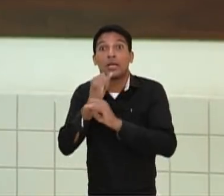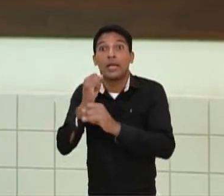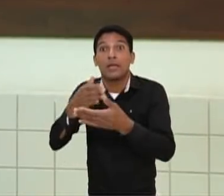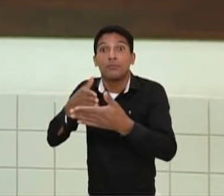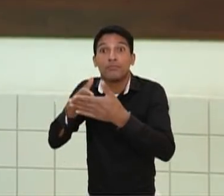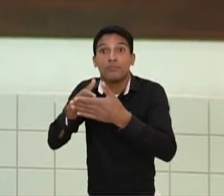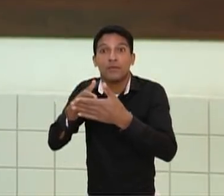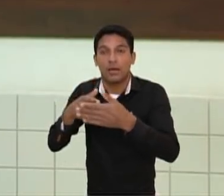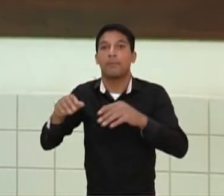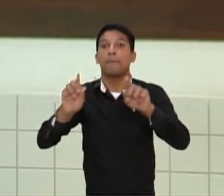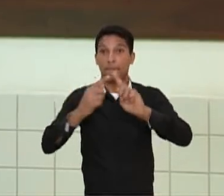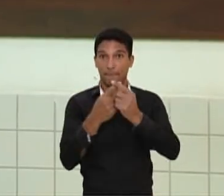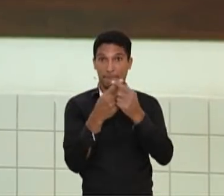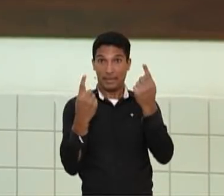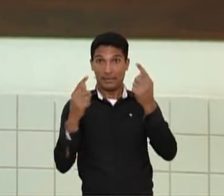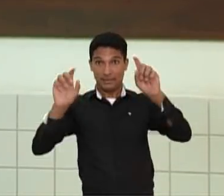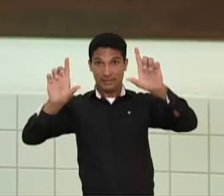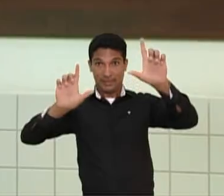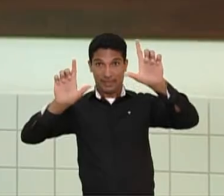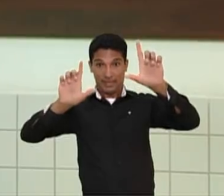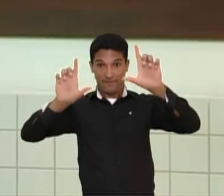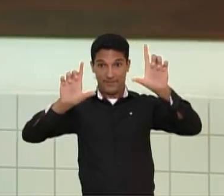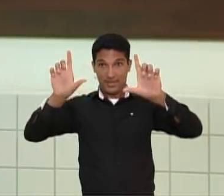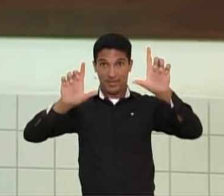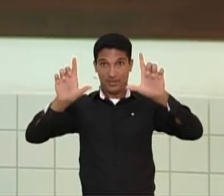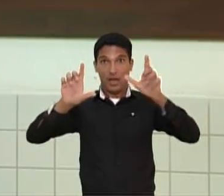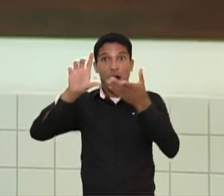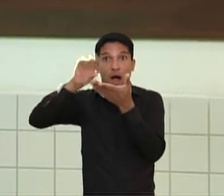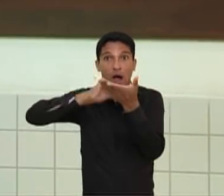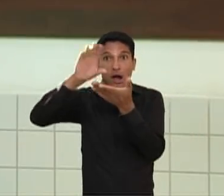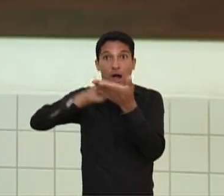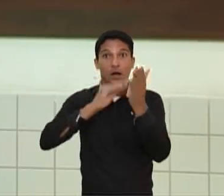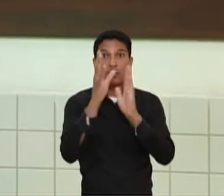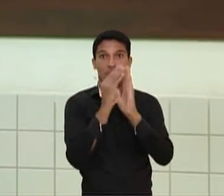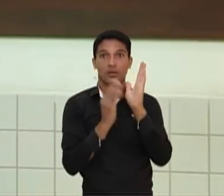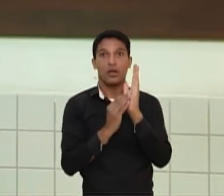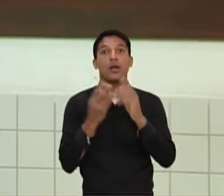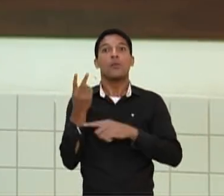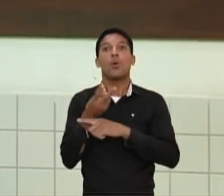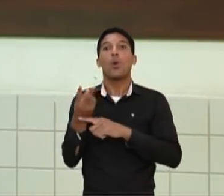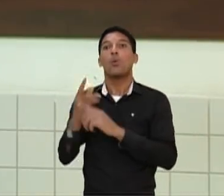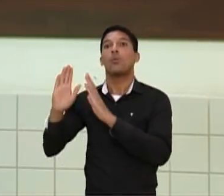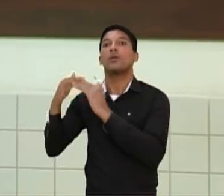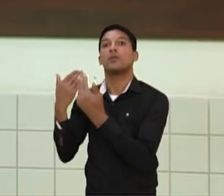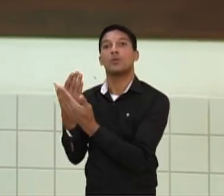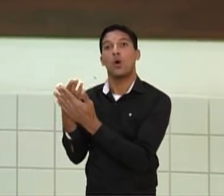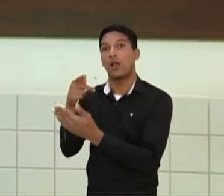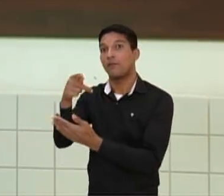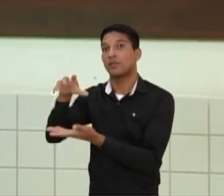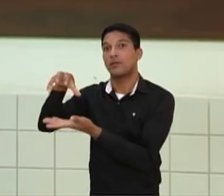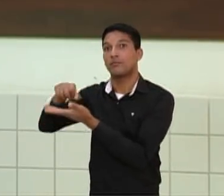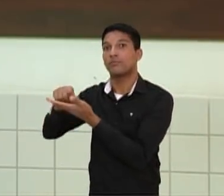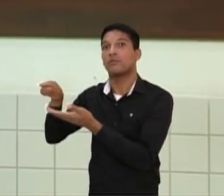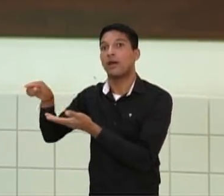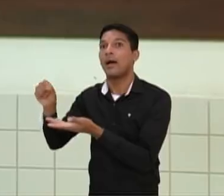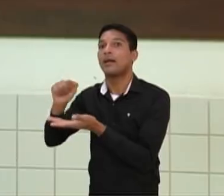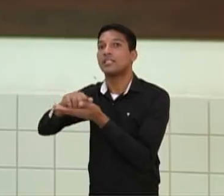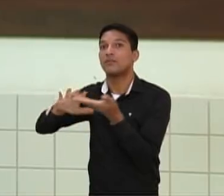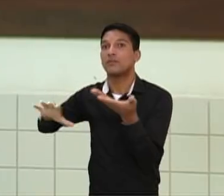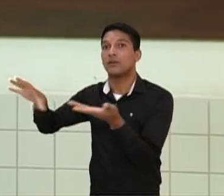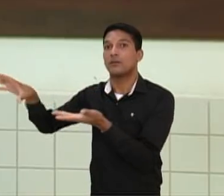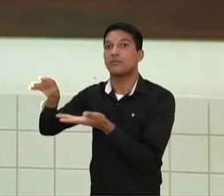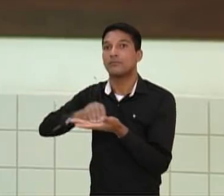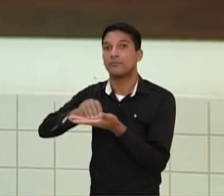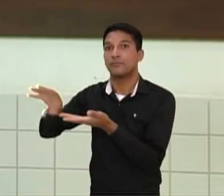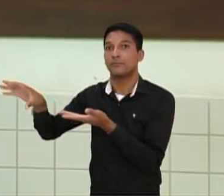acesso ao Google Classroom, procure a sua escola para saber qual vai ser o momento que a escola estará disponível para entregar essas atividades